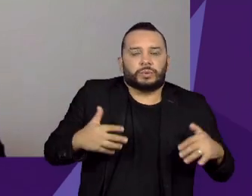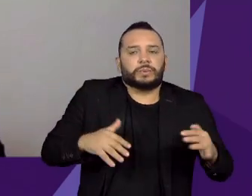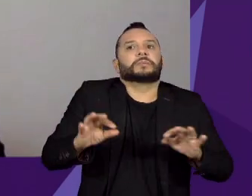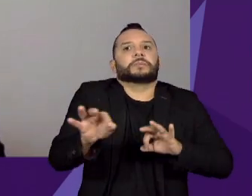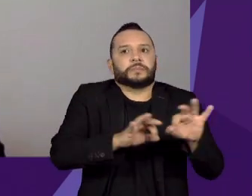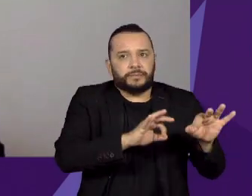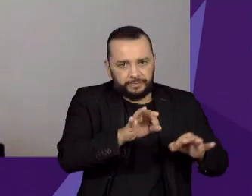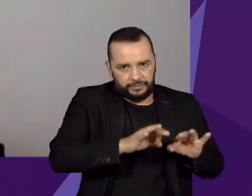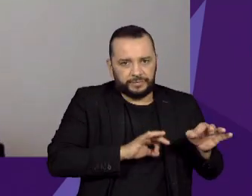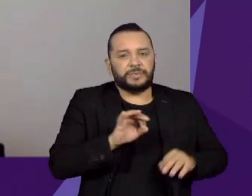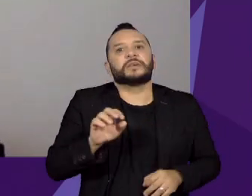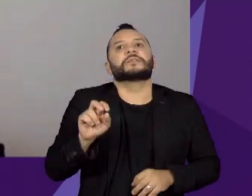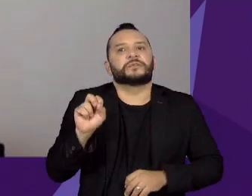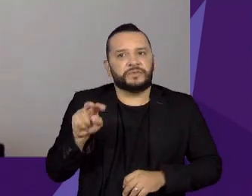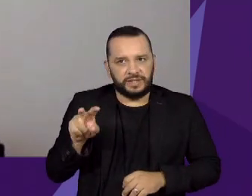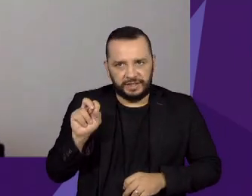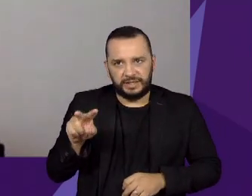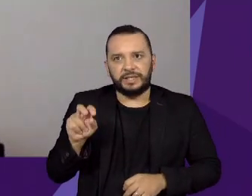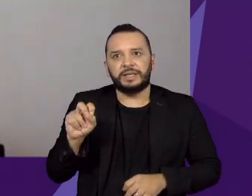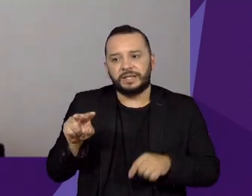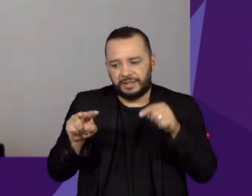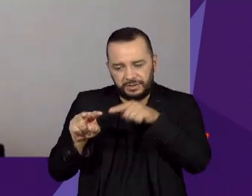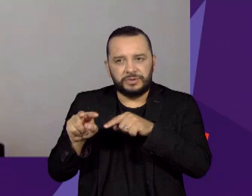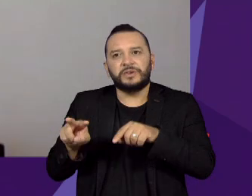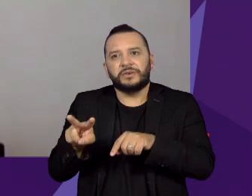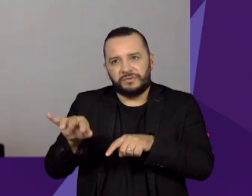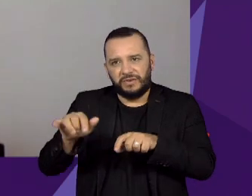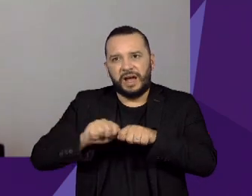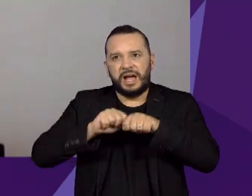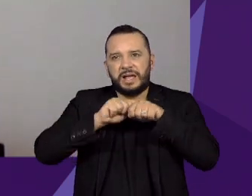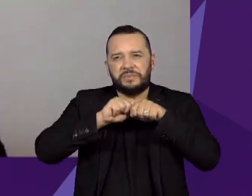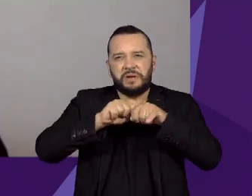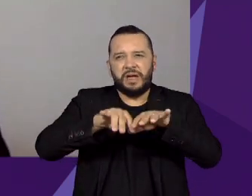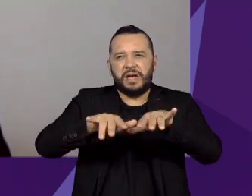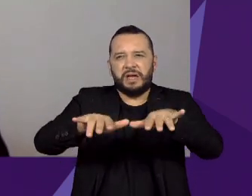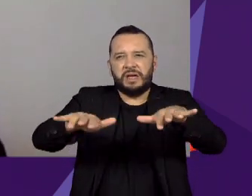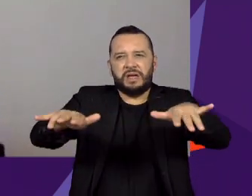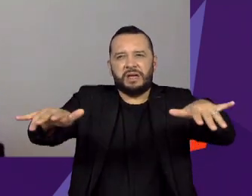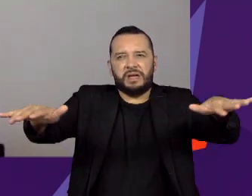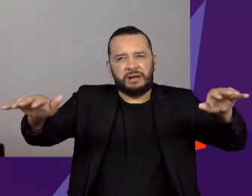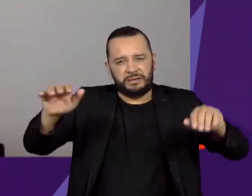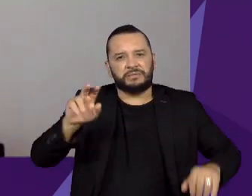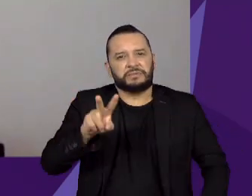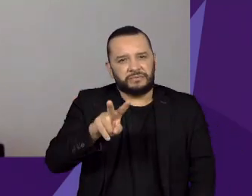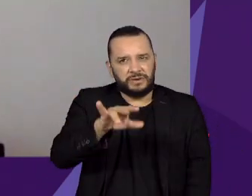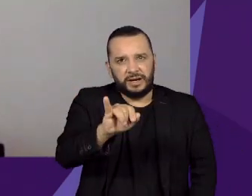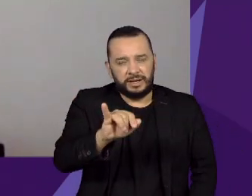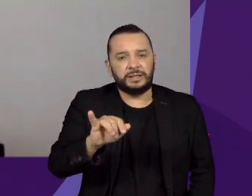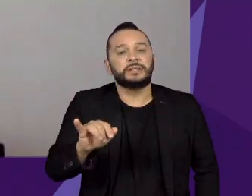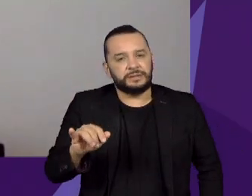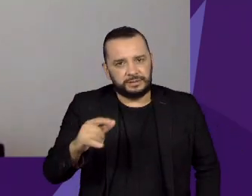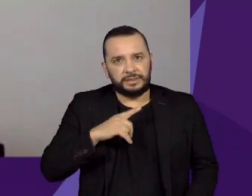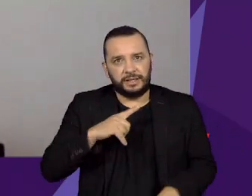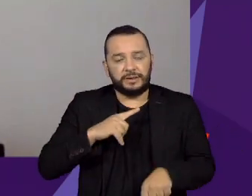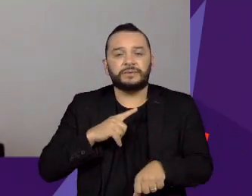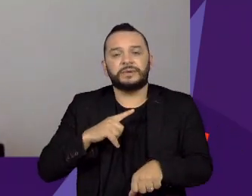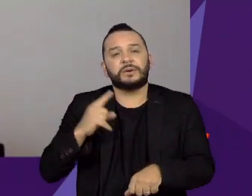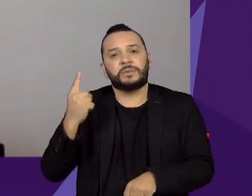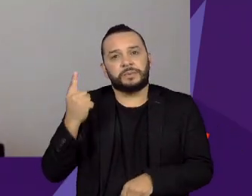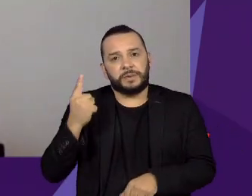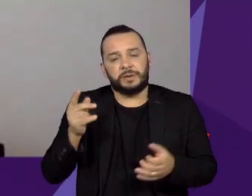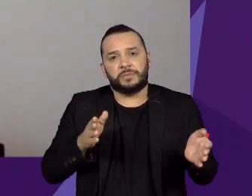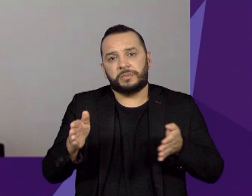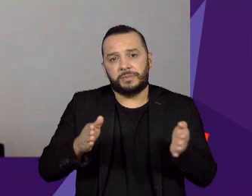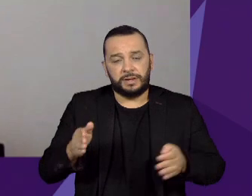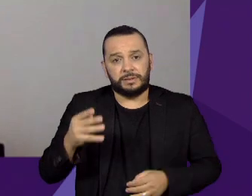para um vírus leve, um vírus competente, de transmissão competente. Então, eu dividiria em 2 momentos. Os primeiros